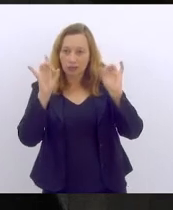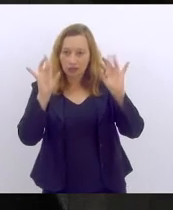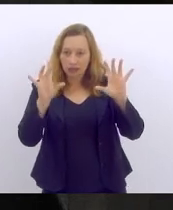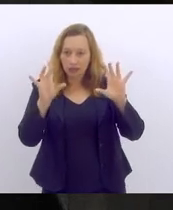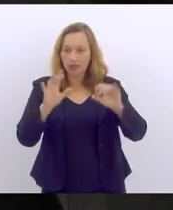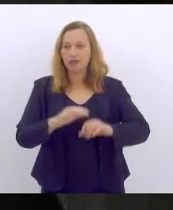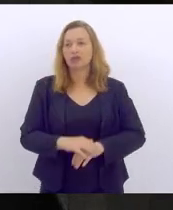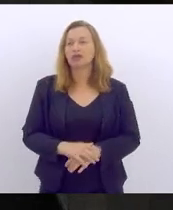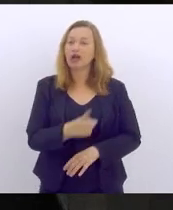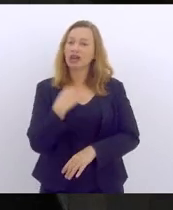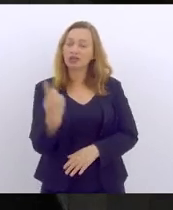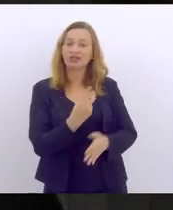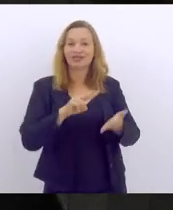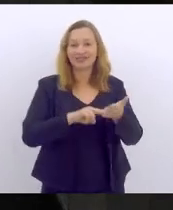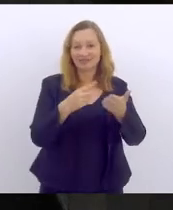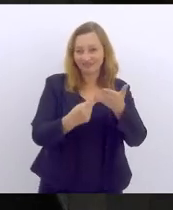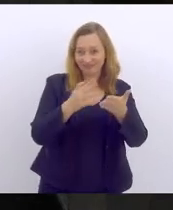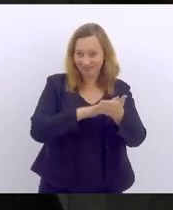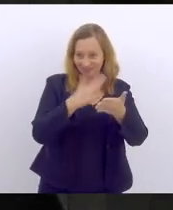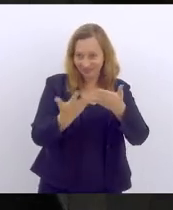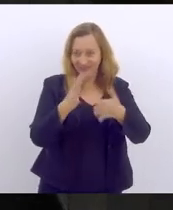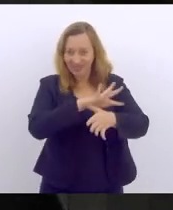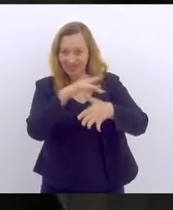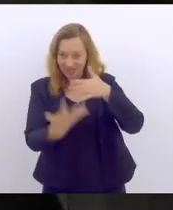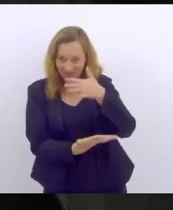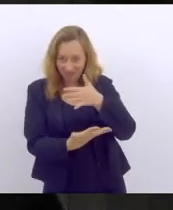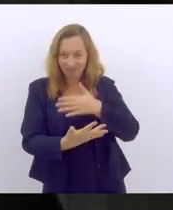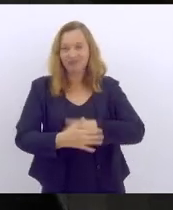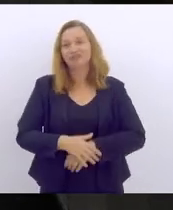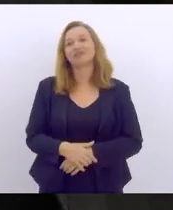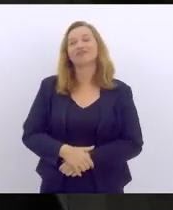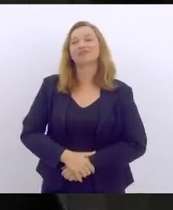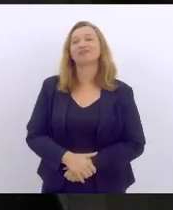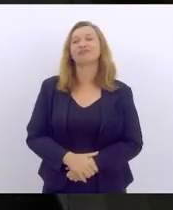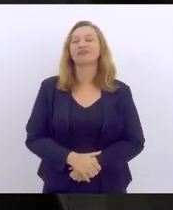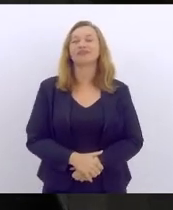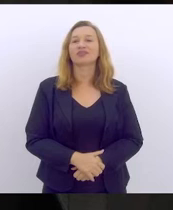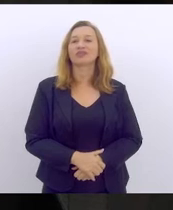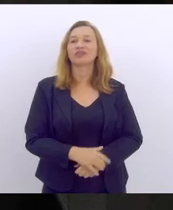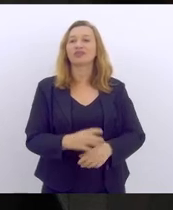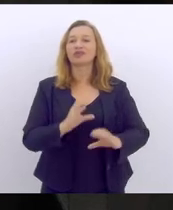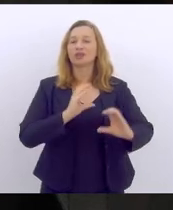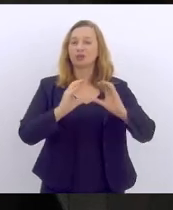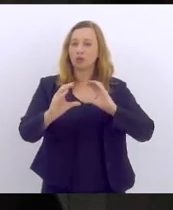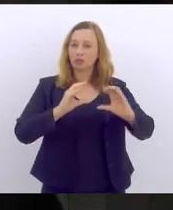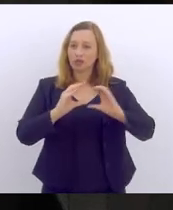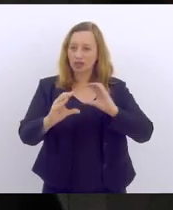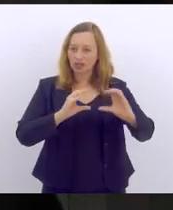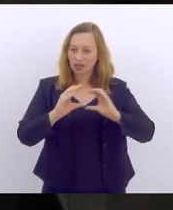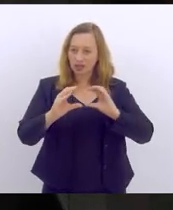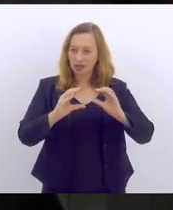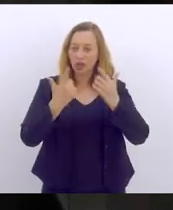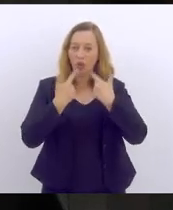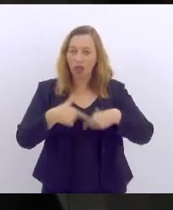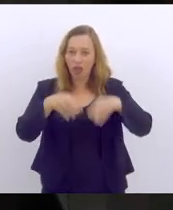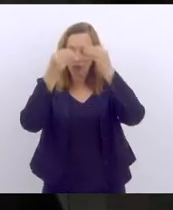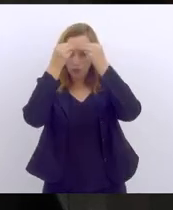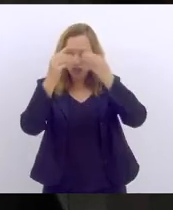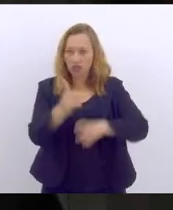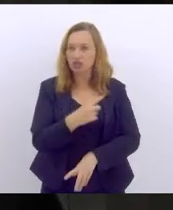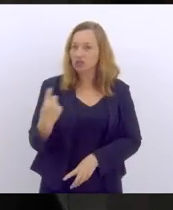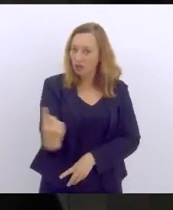a nossa intérprete da língua brasileira de sinais libras que faz a mediação sociolinguística entre nós